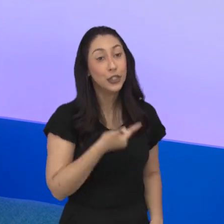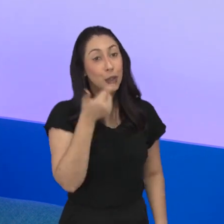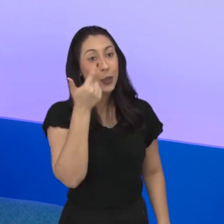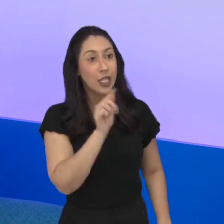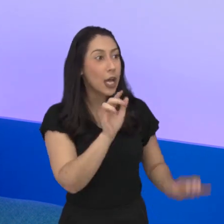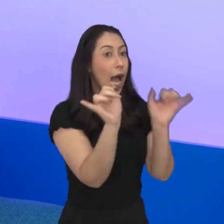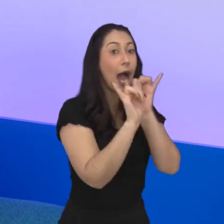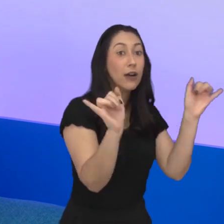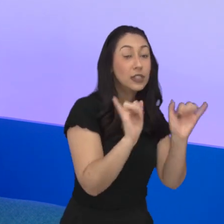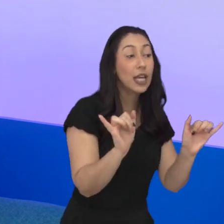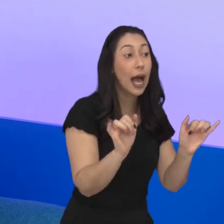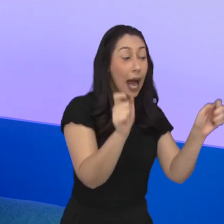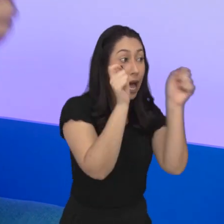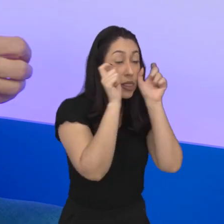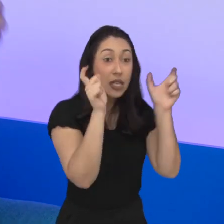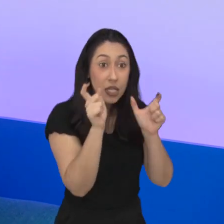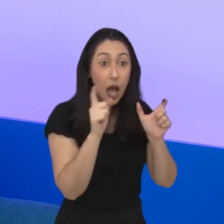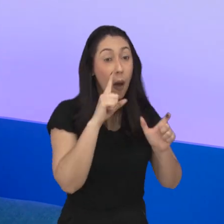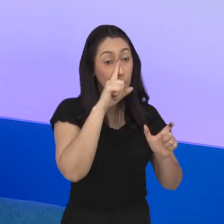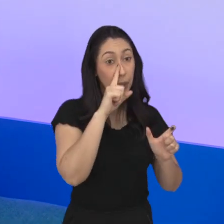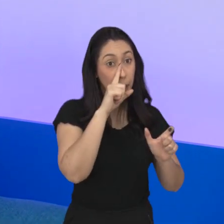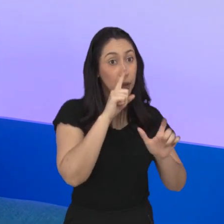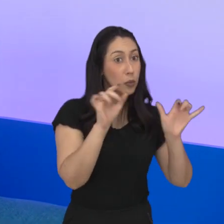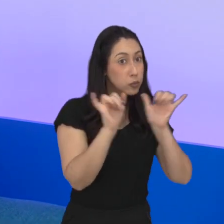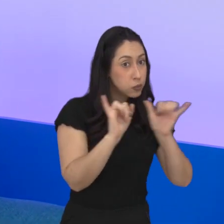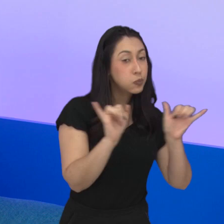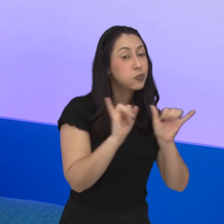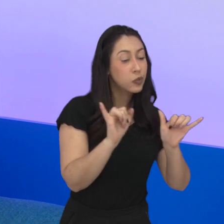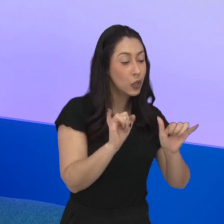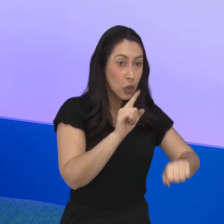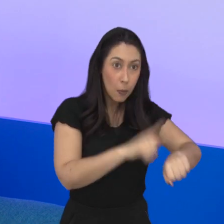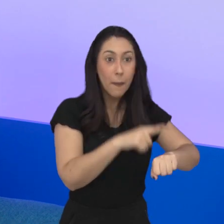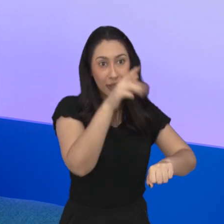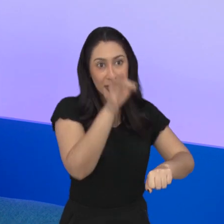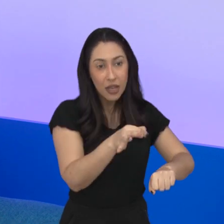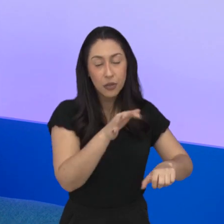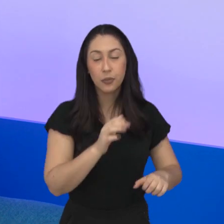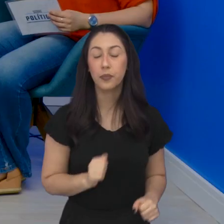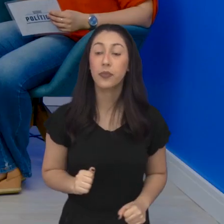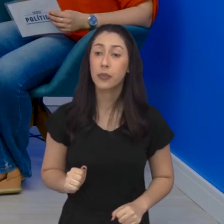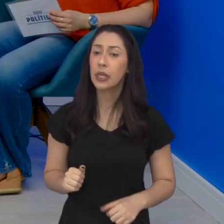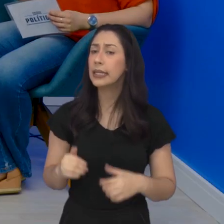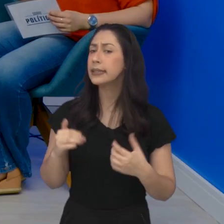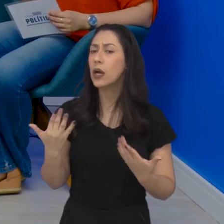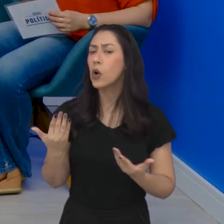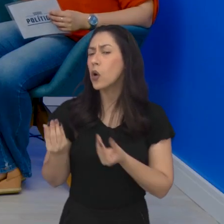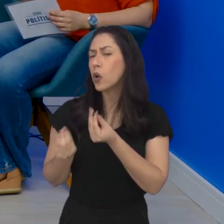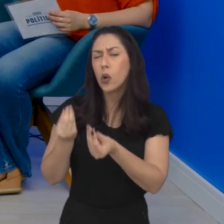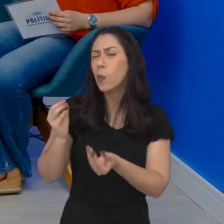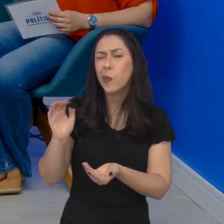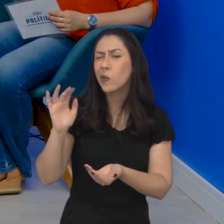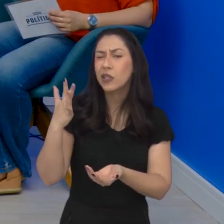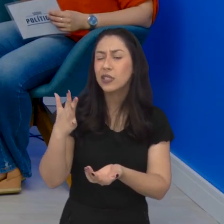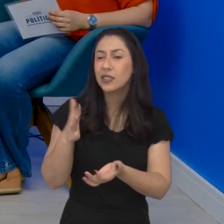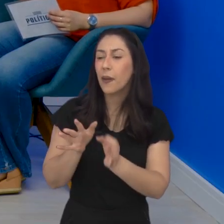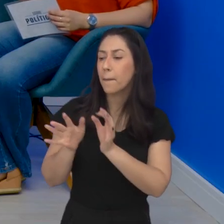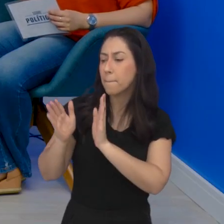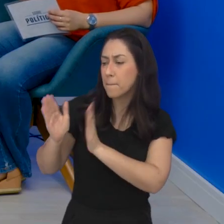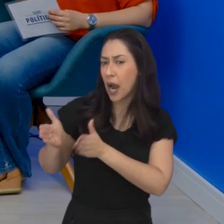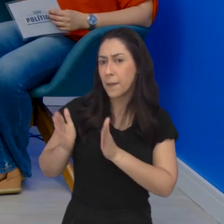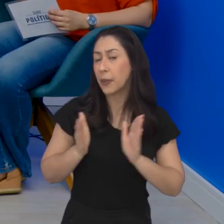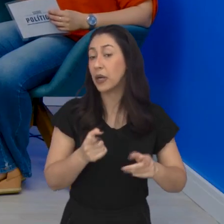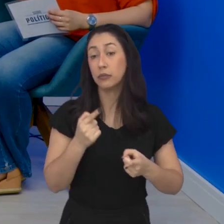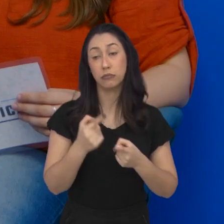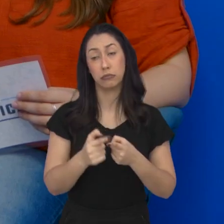enviar um alerta de risco para o local que realmente está em perigo no momento. Falando nesse alerta, como é que é esse processo, né? Porque